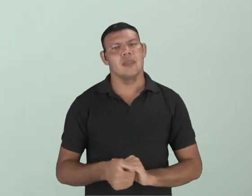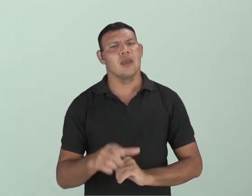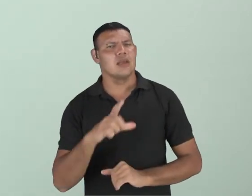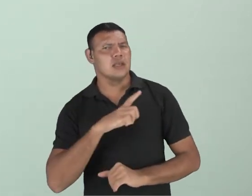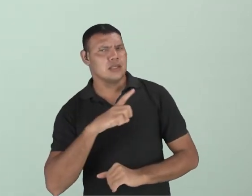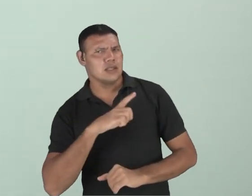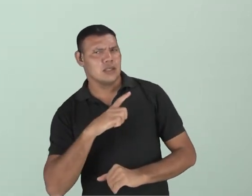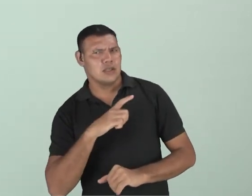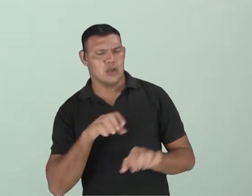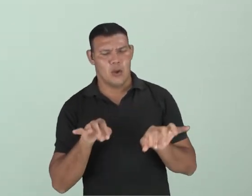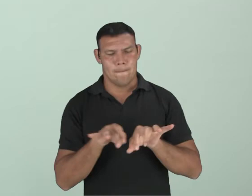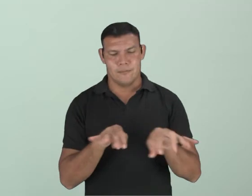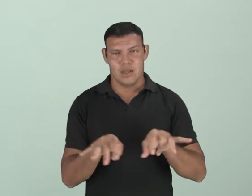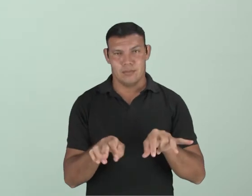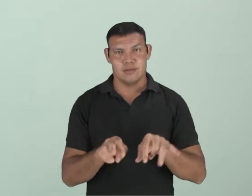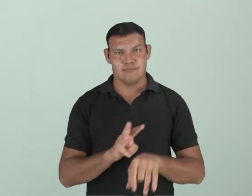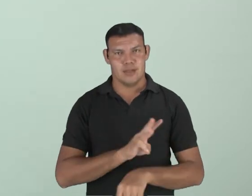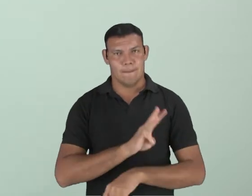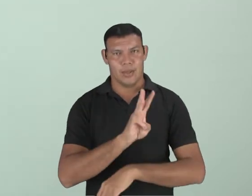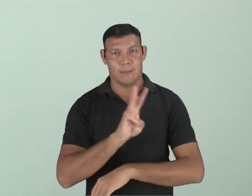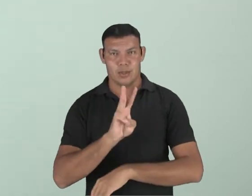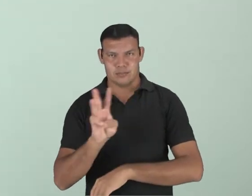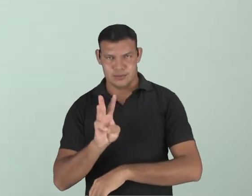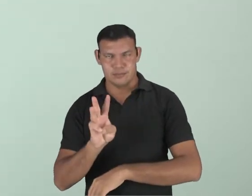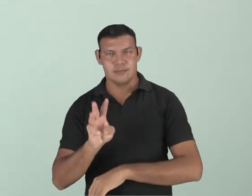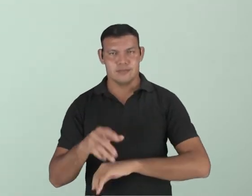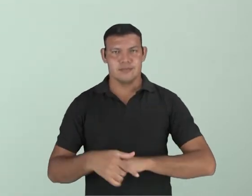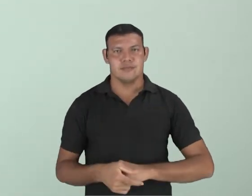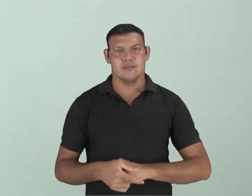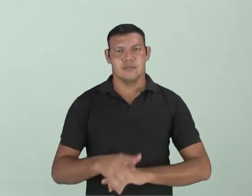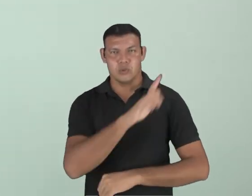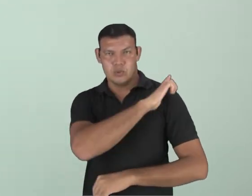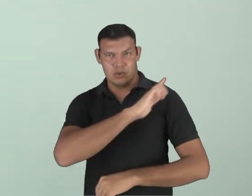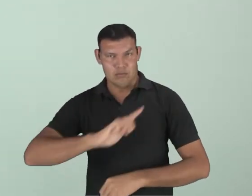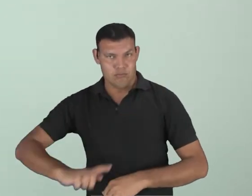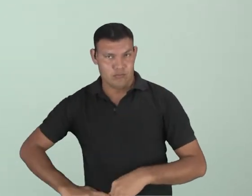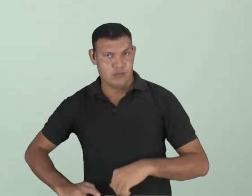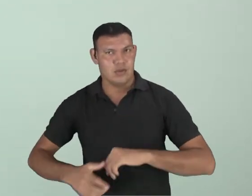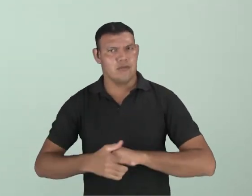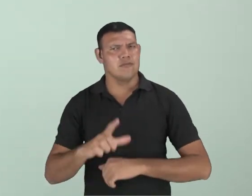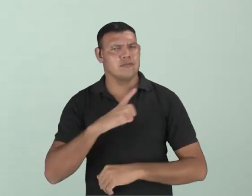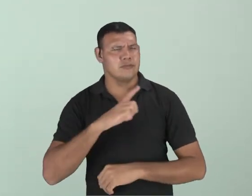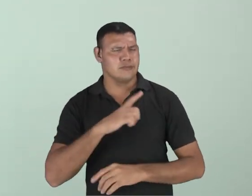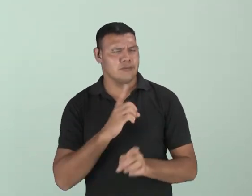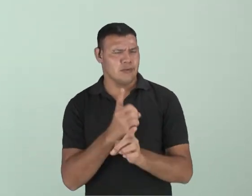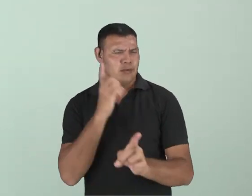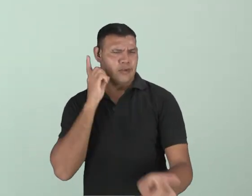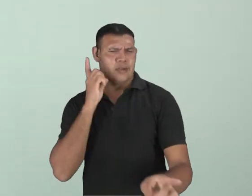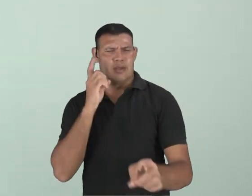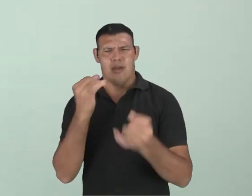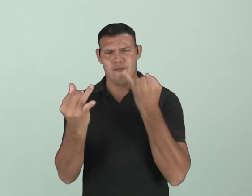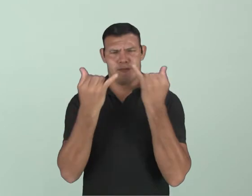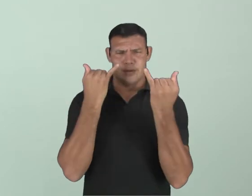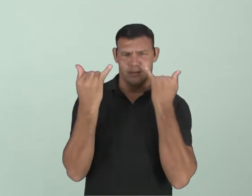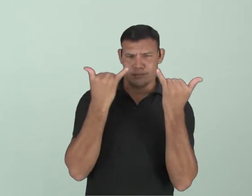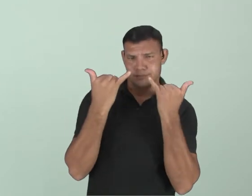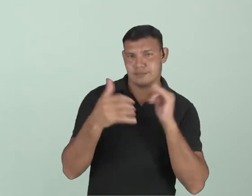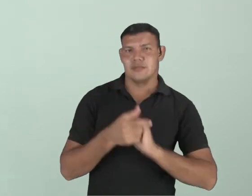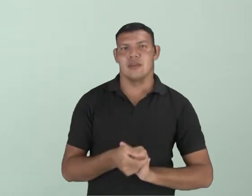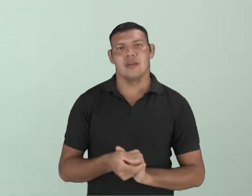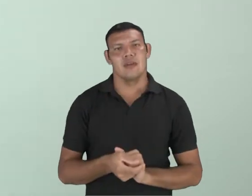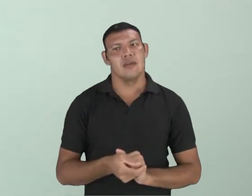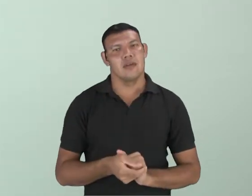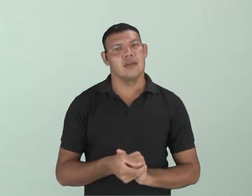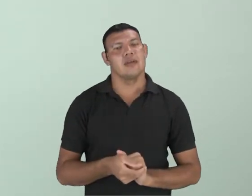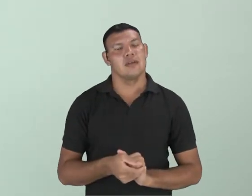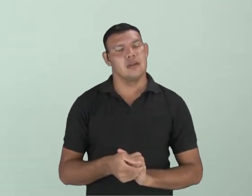Sempre que você acessa um site, por exemplo, o site do governo, e lá você encontra diversas informações. Lá